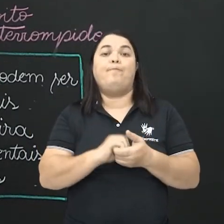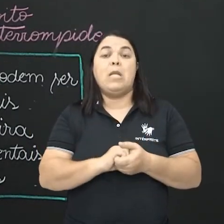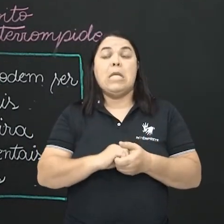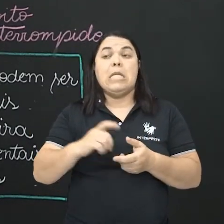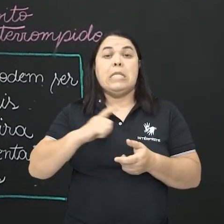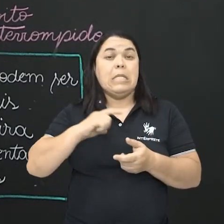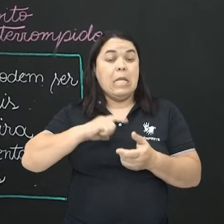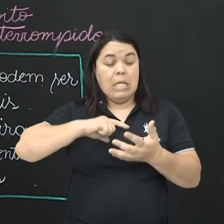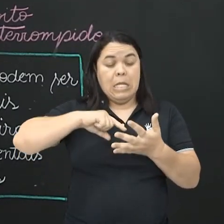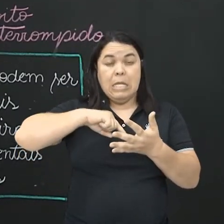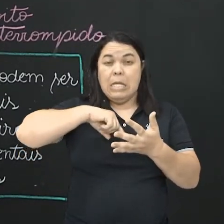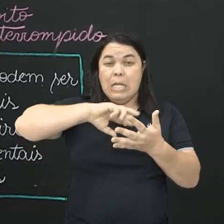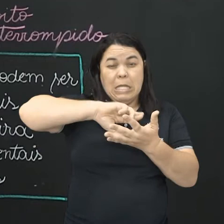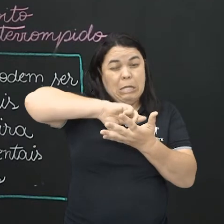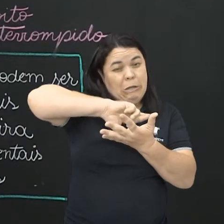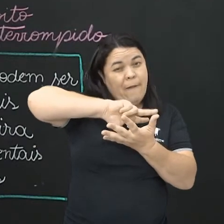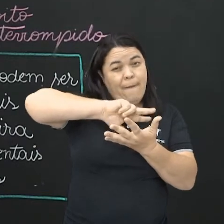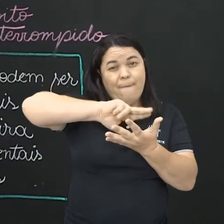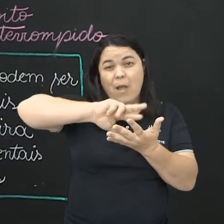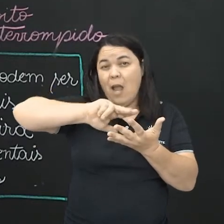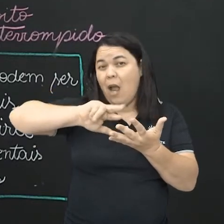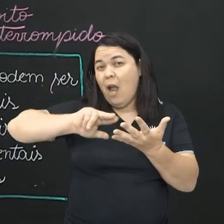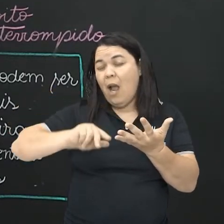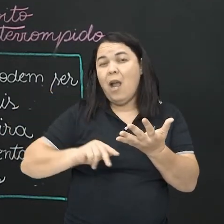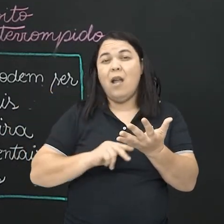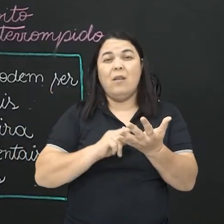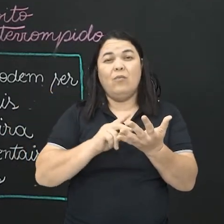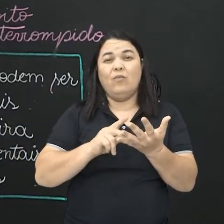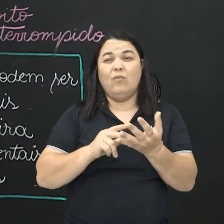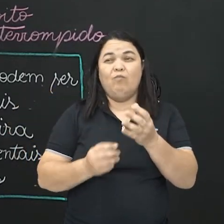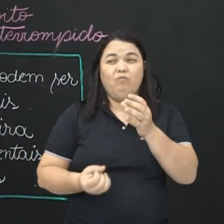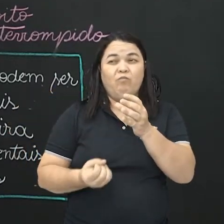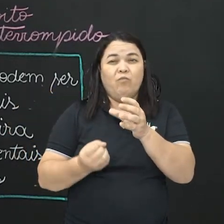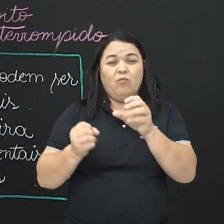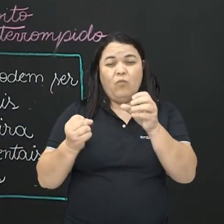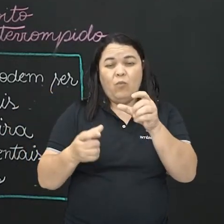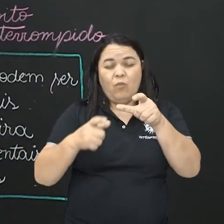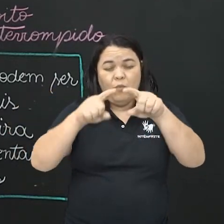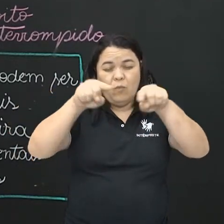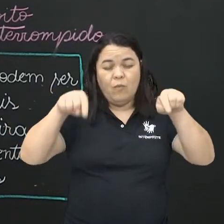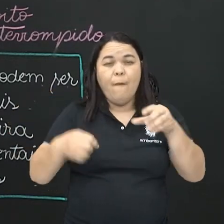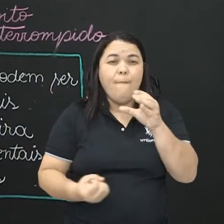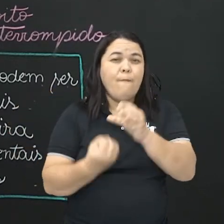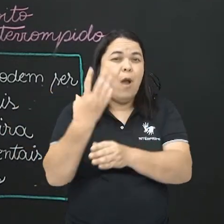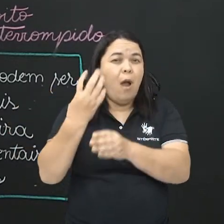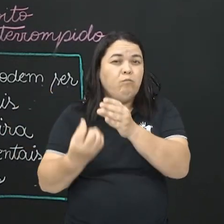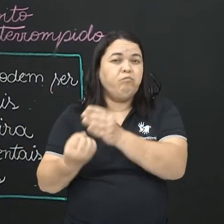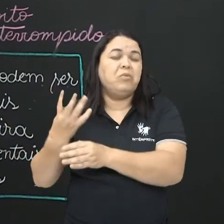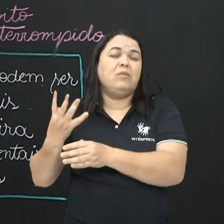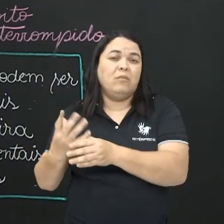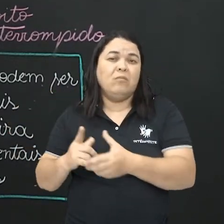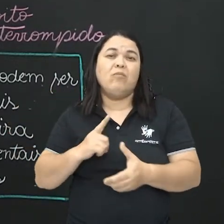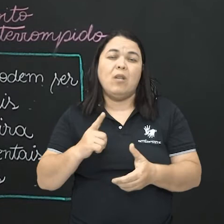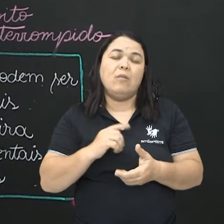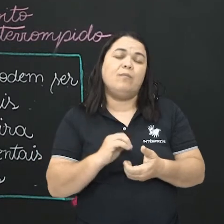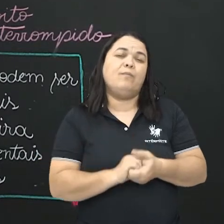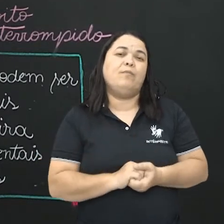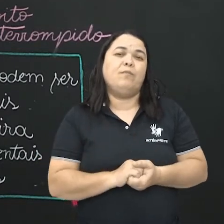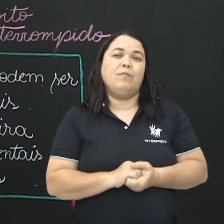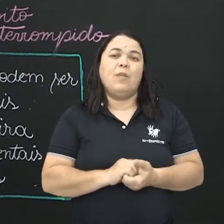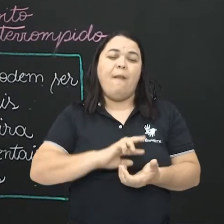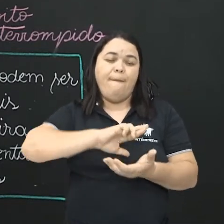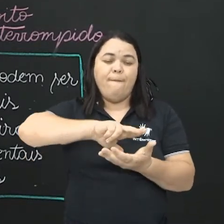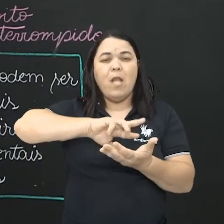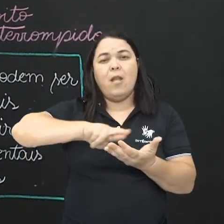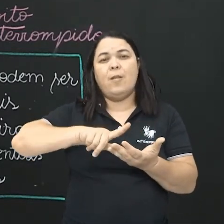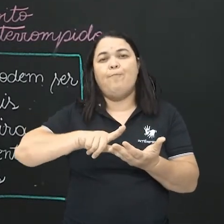trabalhando com dosagens diferentes. Alguns com baixa dosagem, dosagem intermediária. Alguns têm mais um dos hormônios, tem